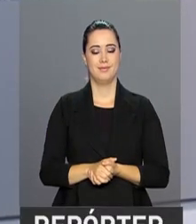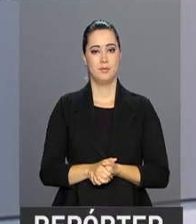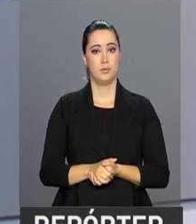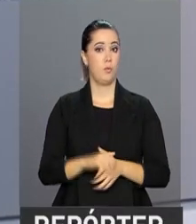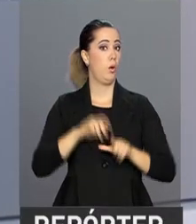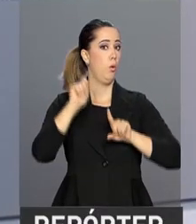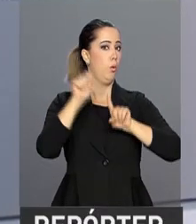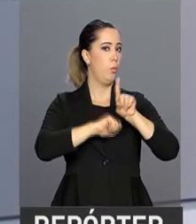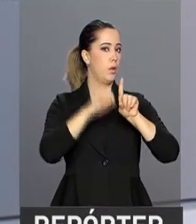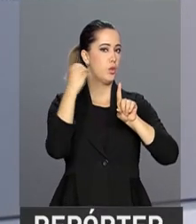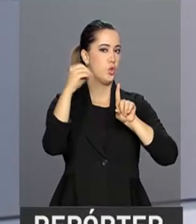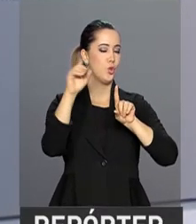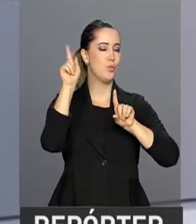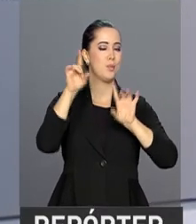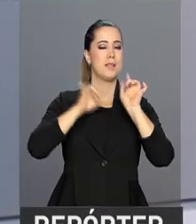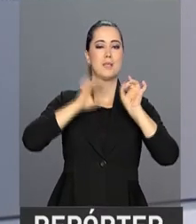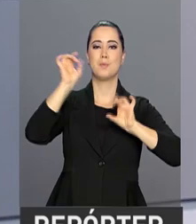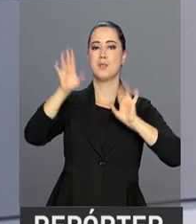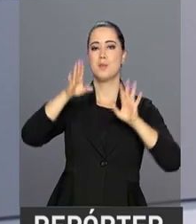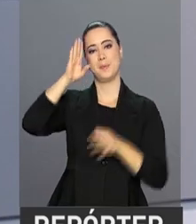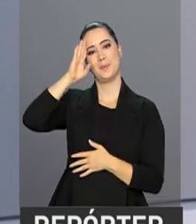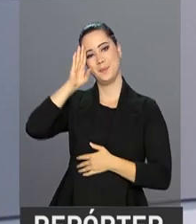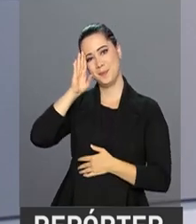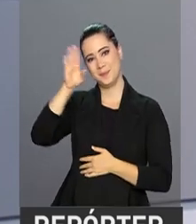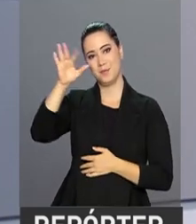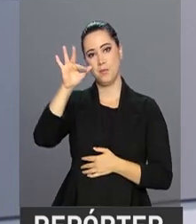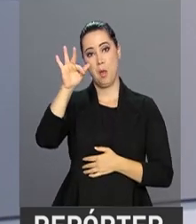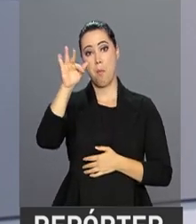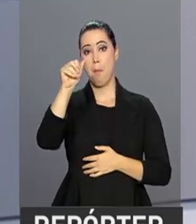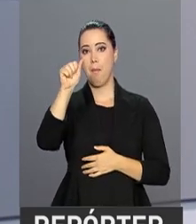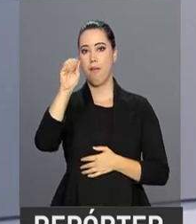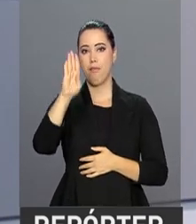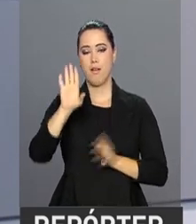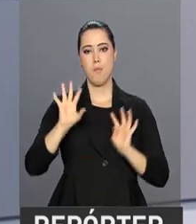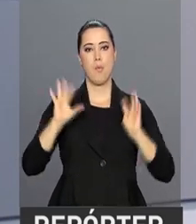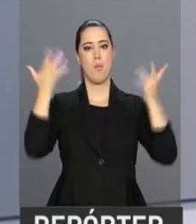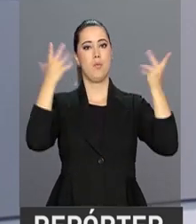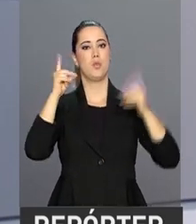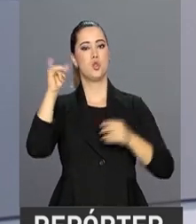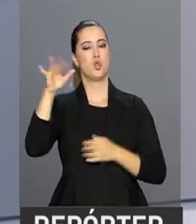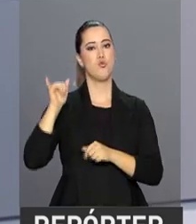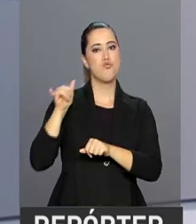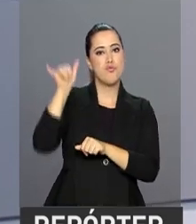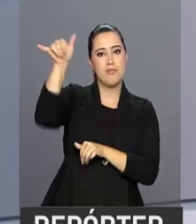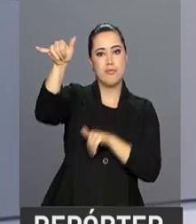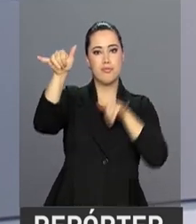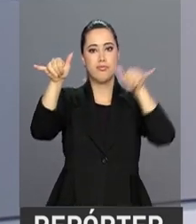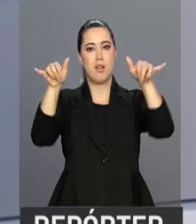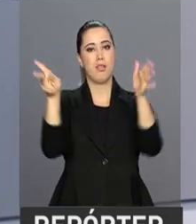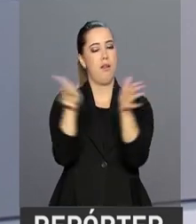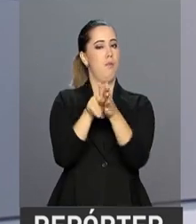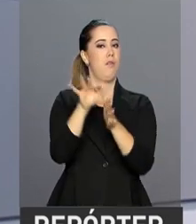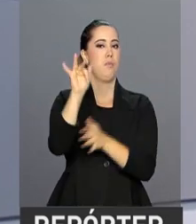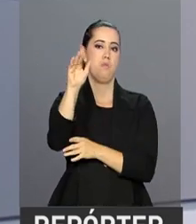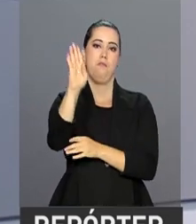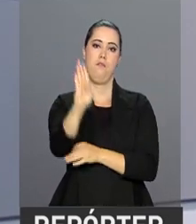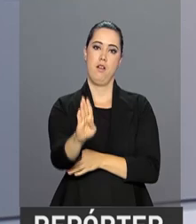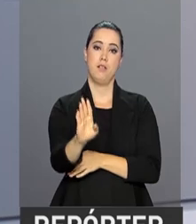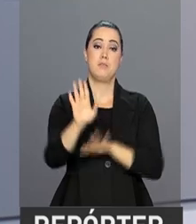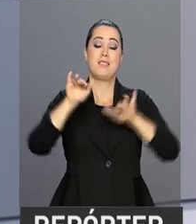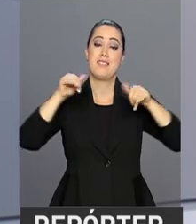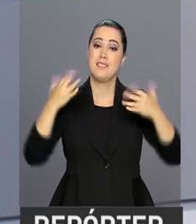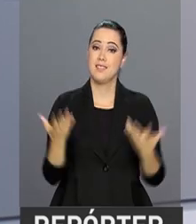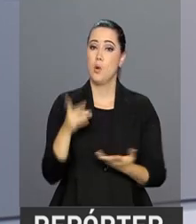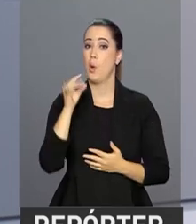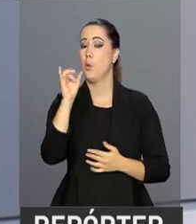O mês de outubro é especial para a Força Aérea Brasileira, com as comemorações pelo Dia do Aviador e da própria FAB. Para marcar a